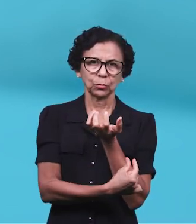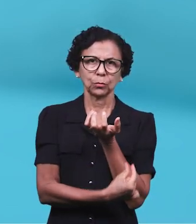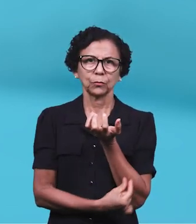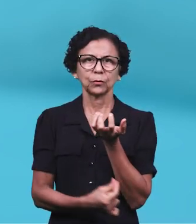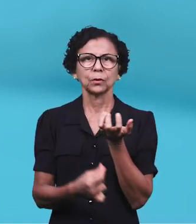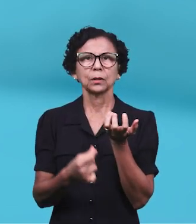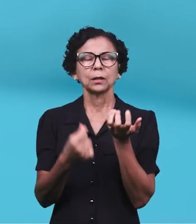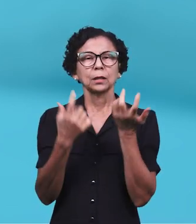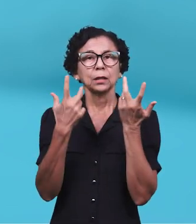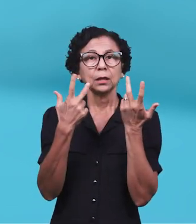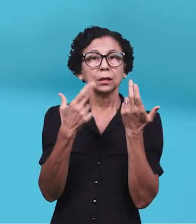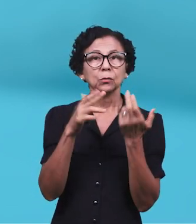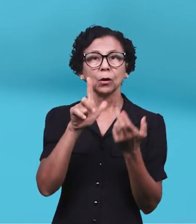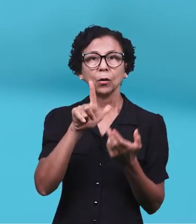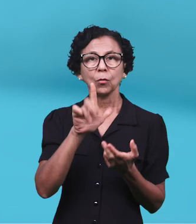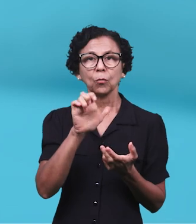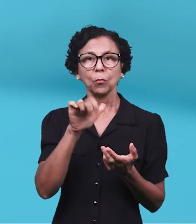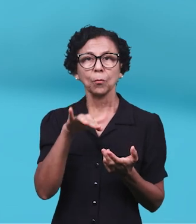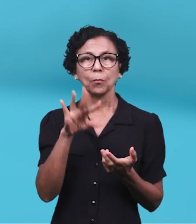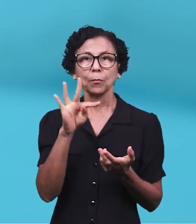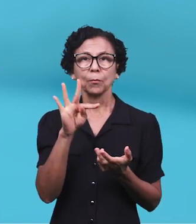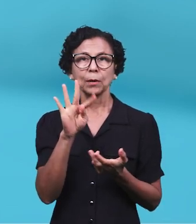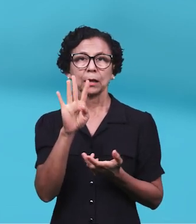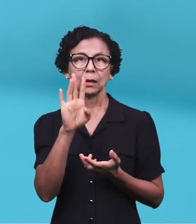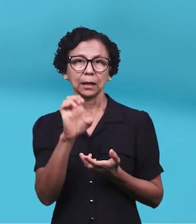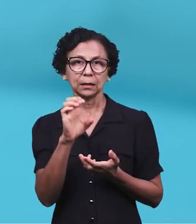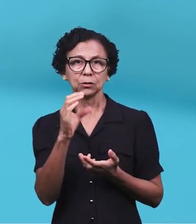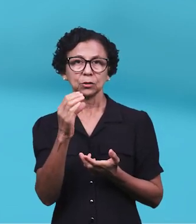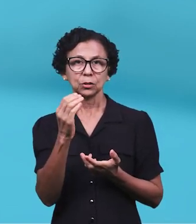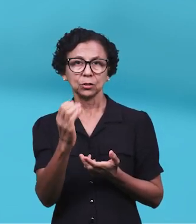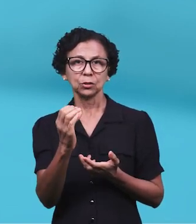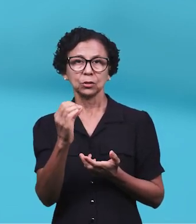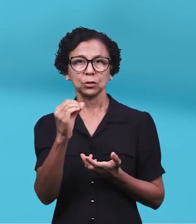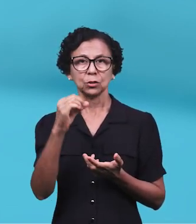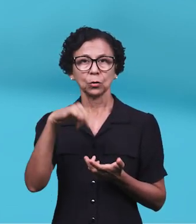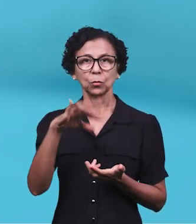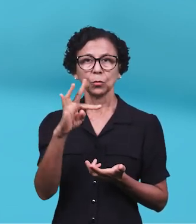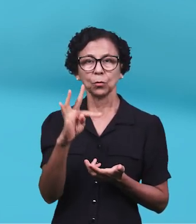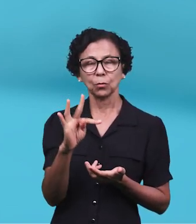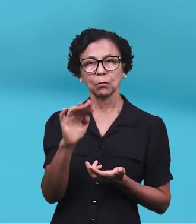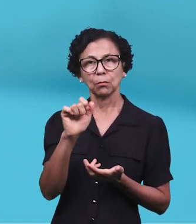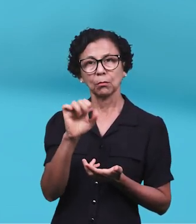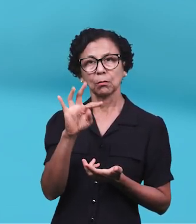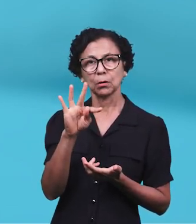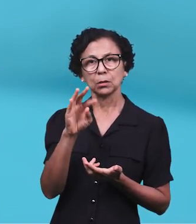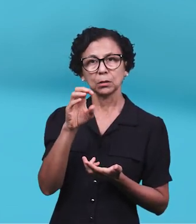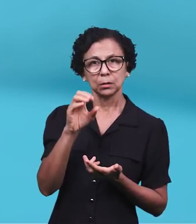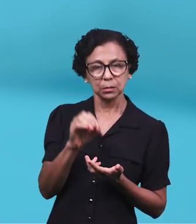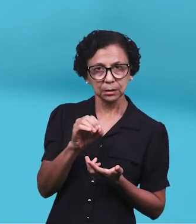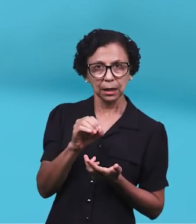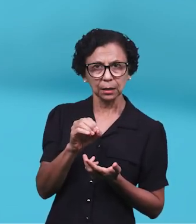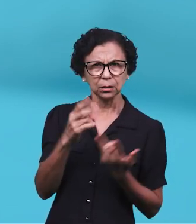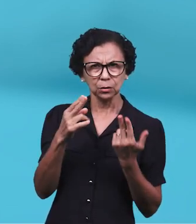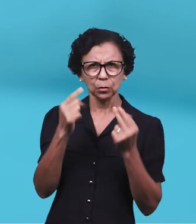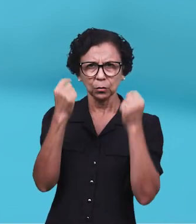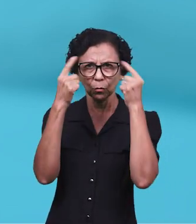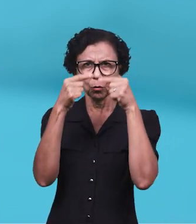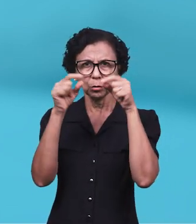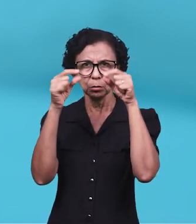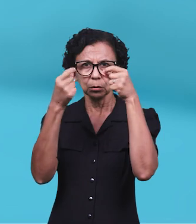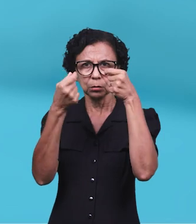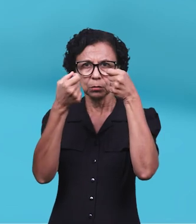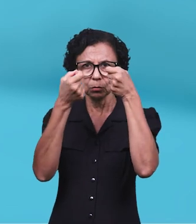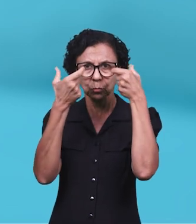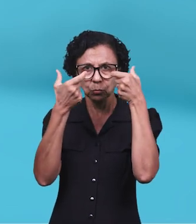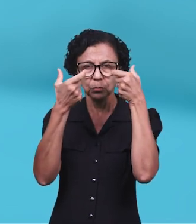uma lente de contato, que seria no olho, falando assim a grosso modo, mas nós vamos encaixar isso no dente do paciente.